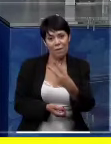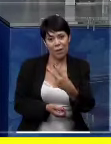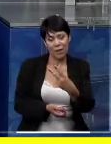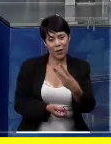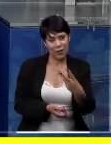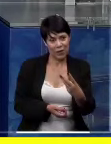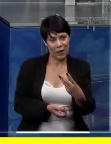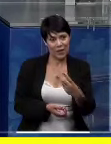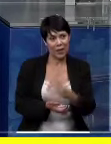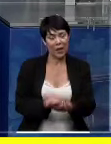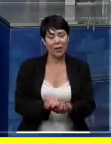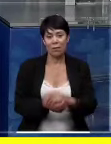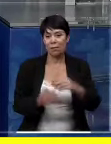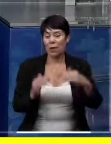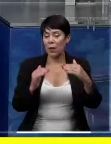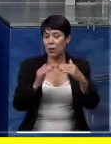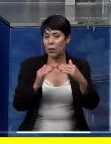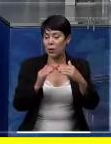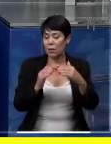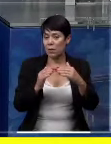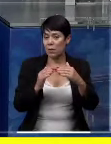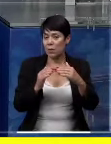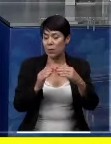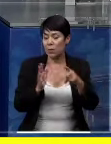Verde, 23.